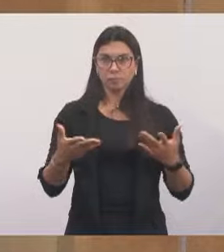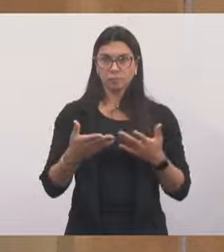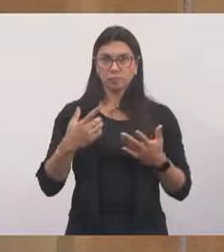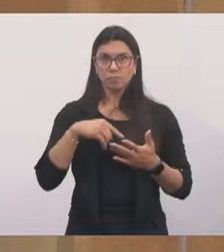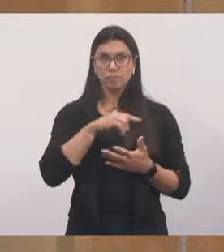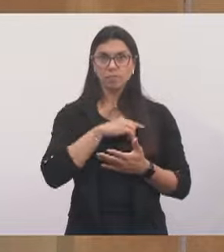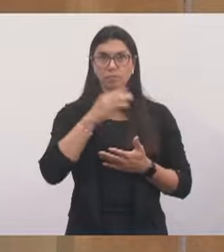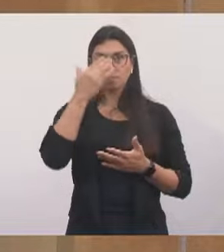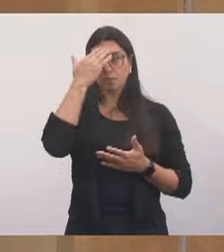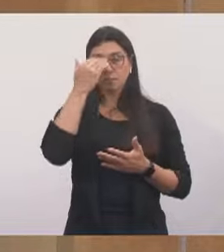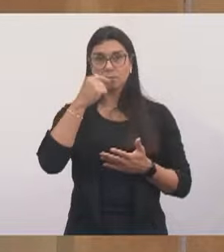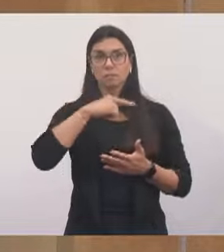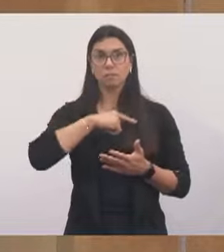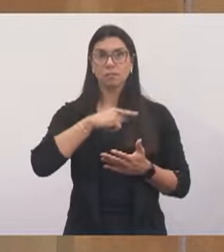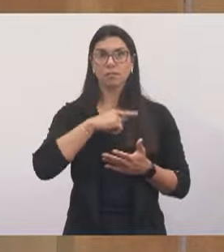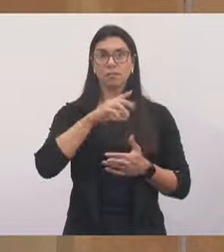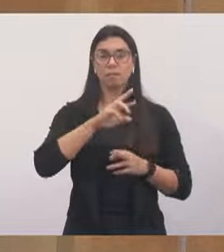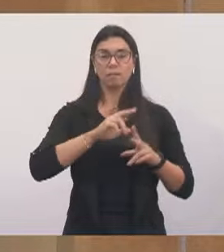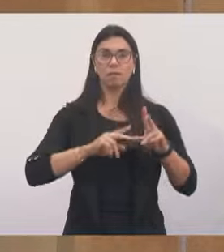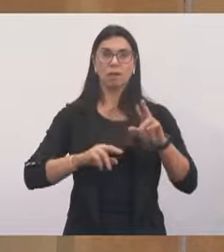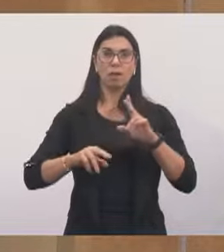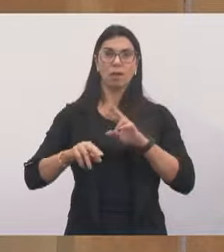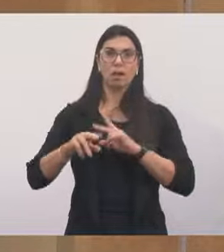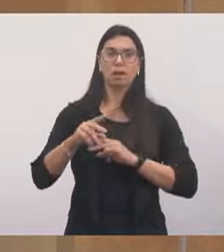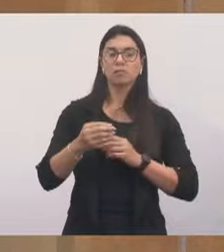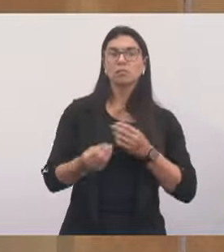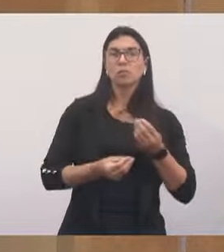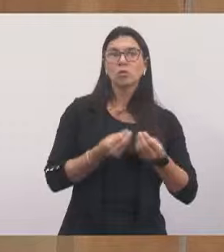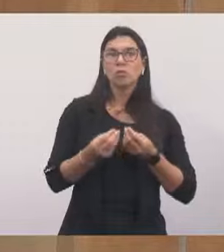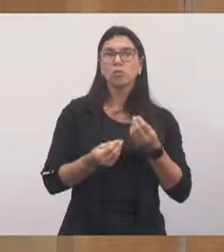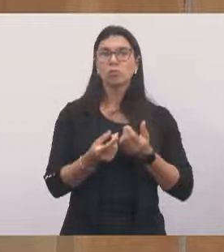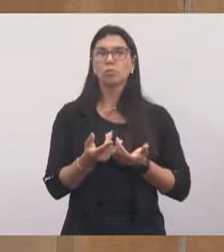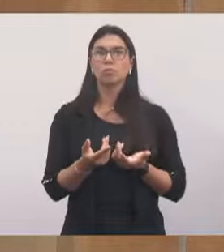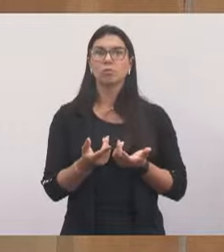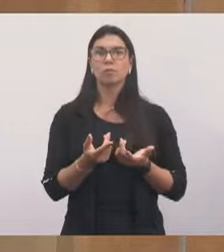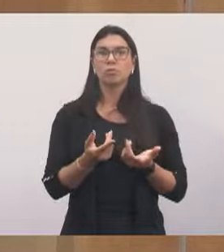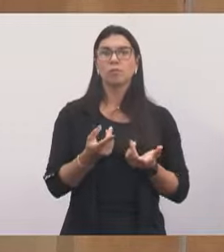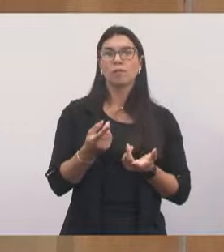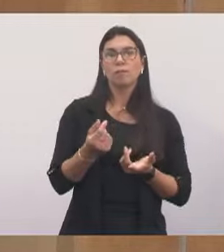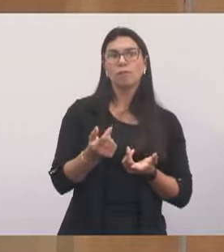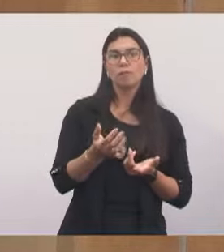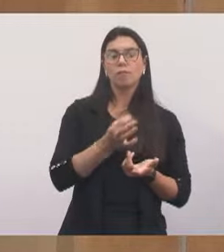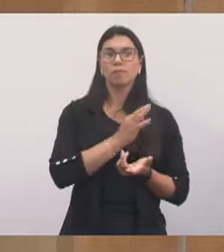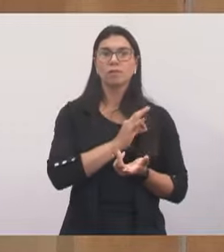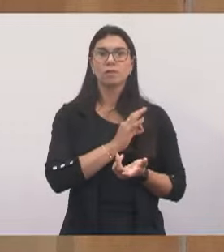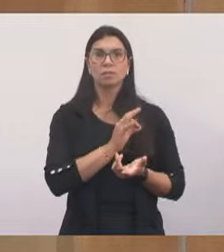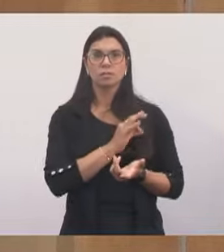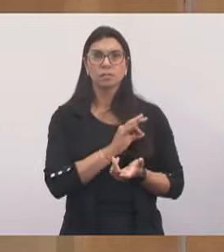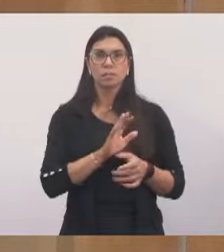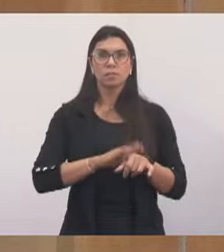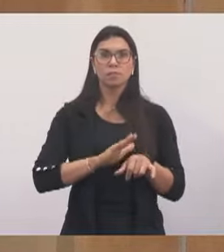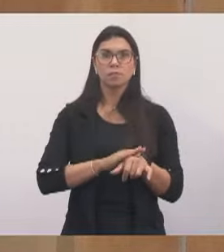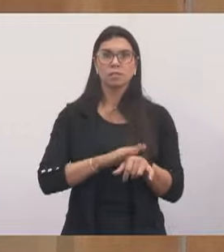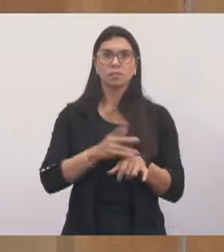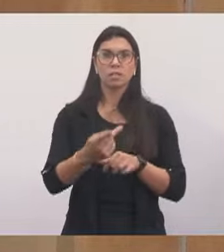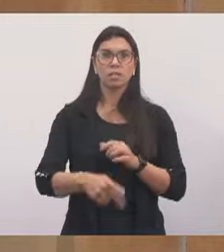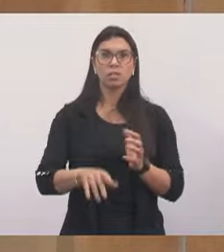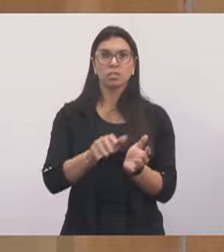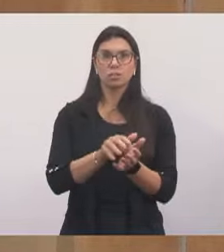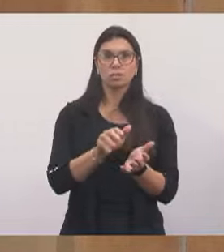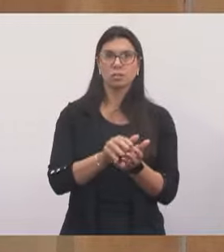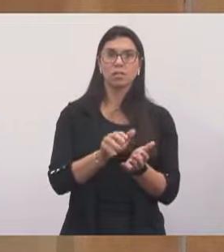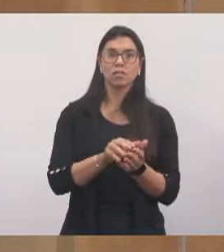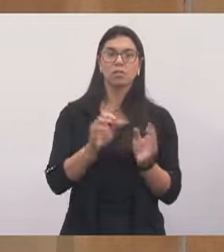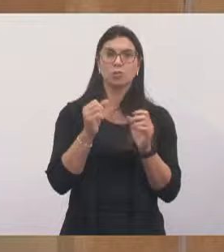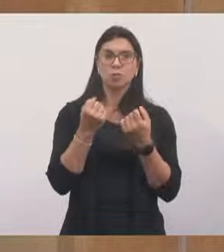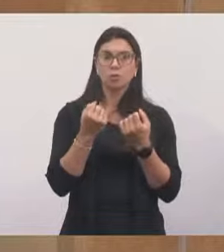que nós temos várias fontes de financiamento possíveis para que possa fomentar o esporte no município de Jacareí, no estado de São